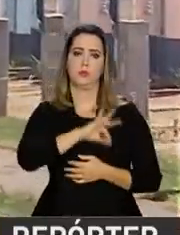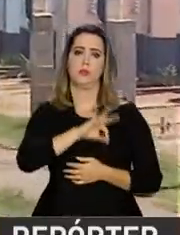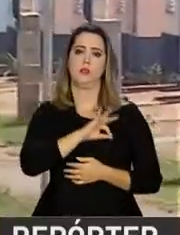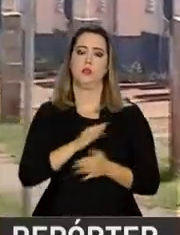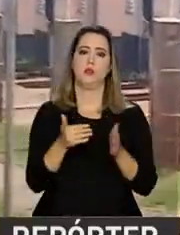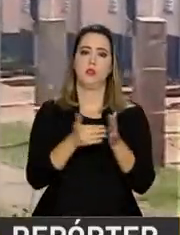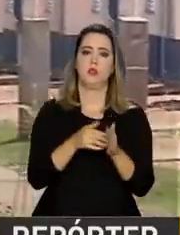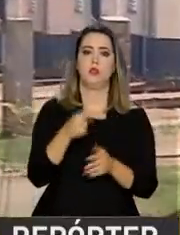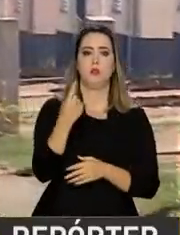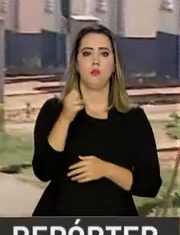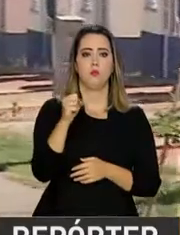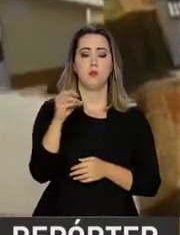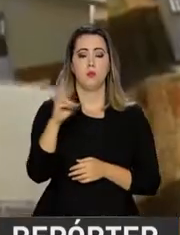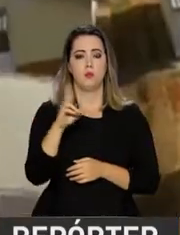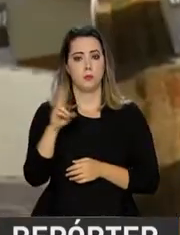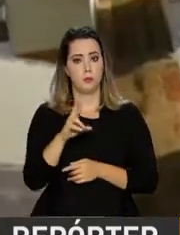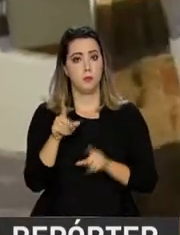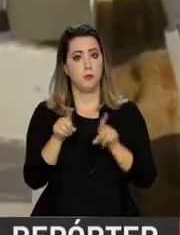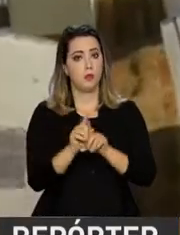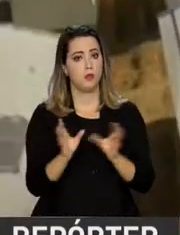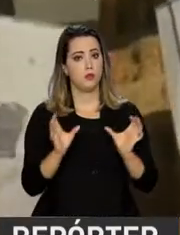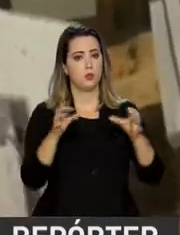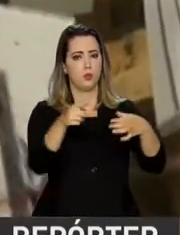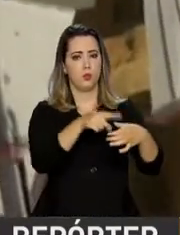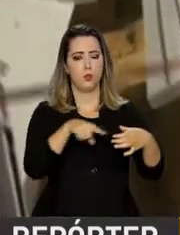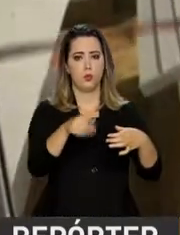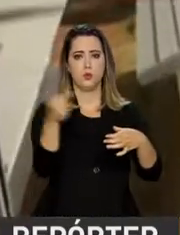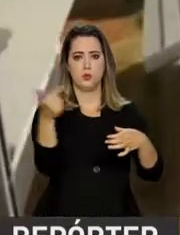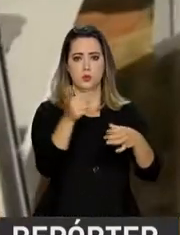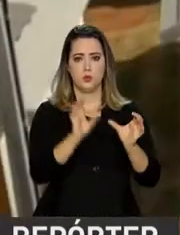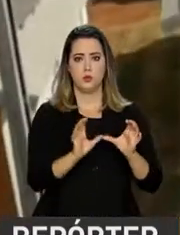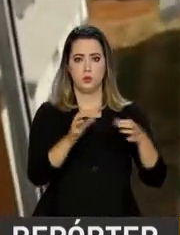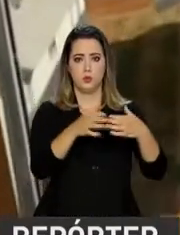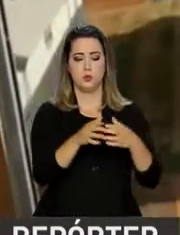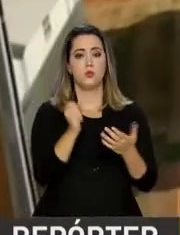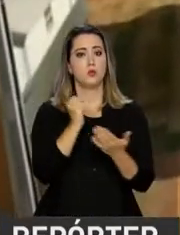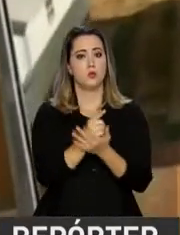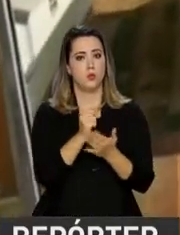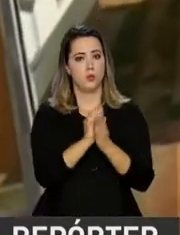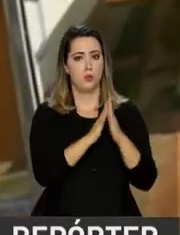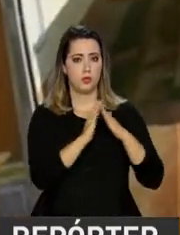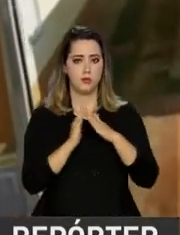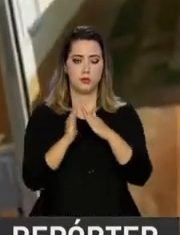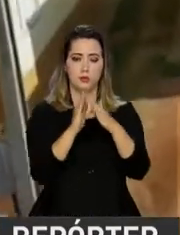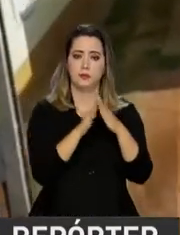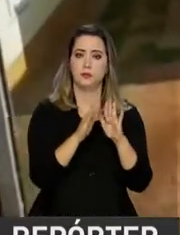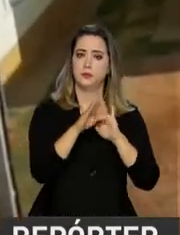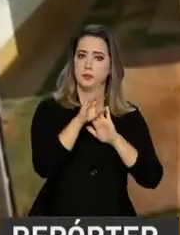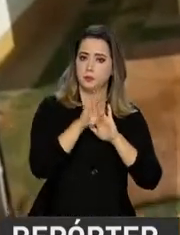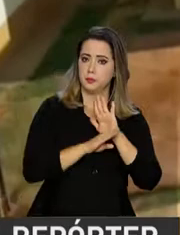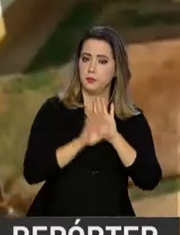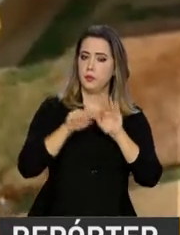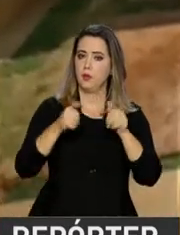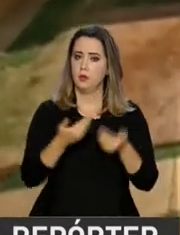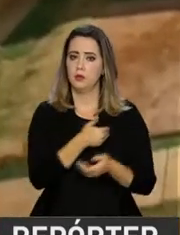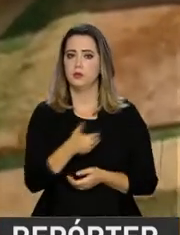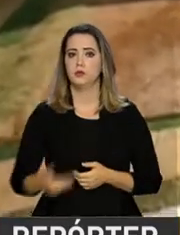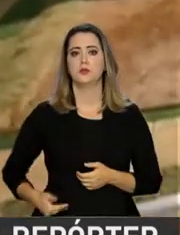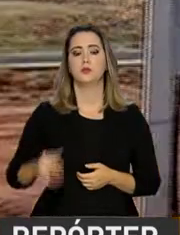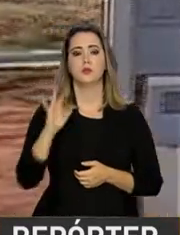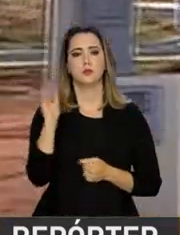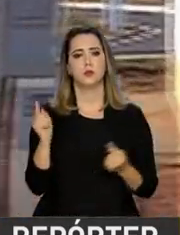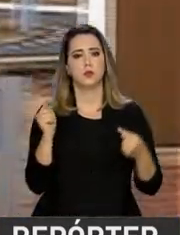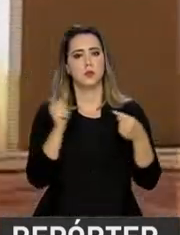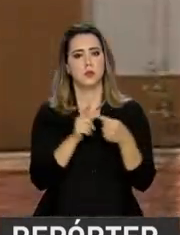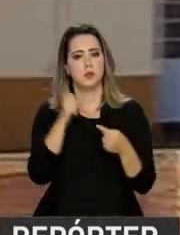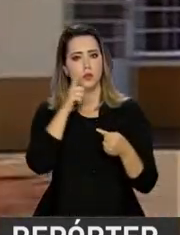R$ 1.800. Elas fazem parte do segundo lote de unidades habitacionais do programa. Com isso, o governo federal